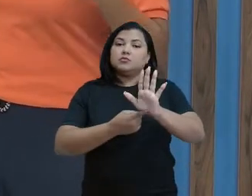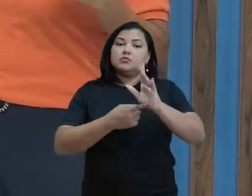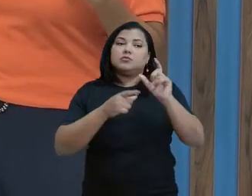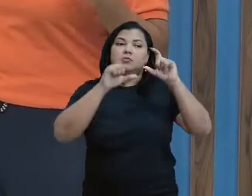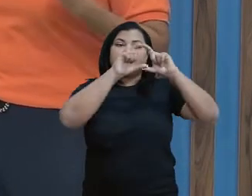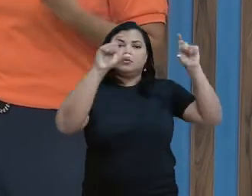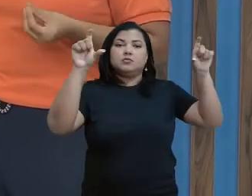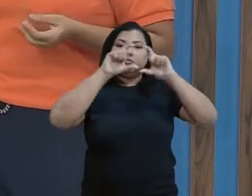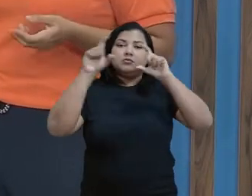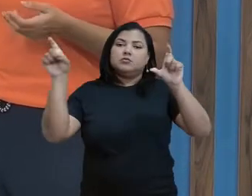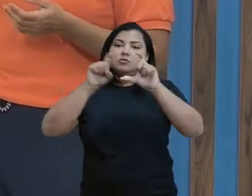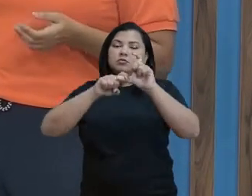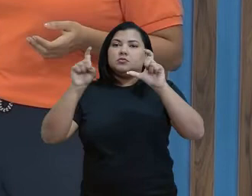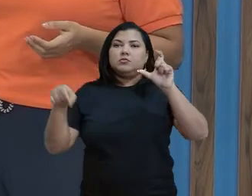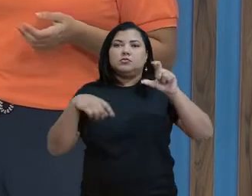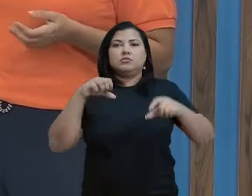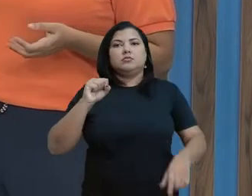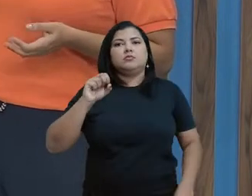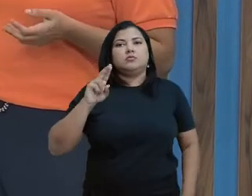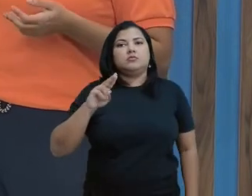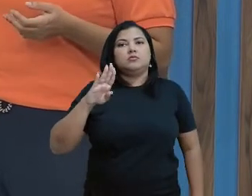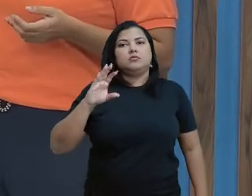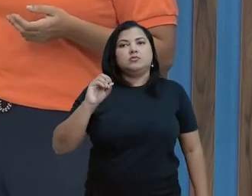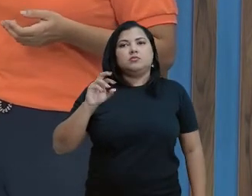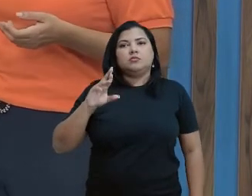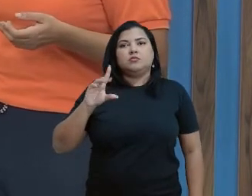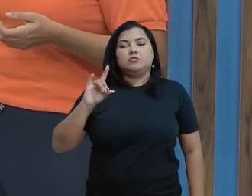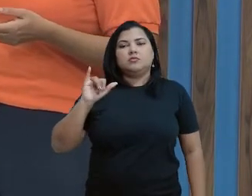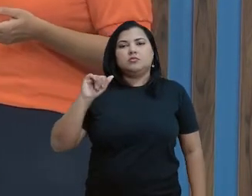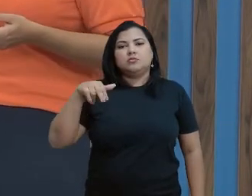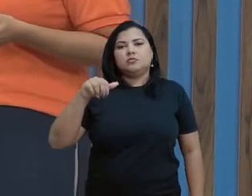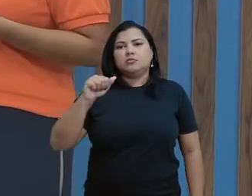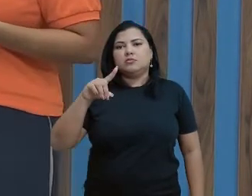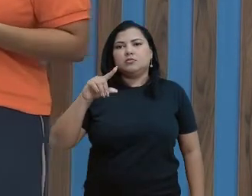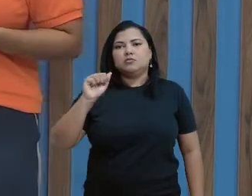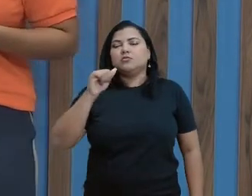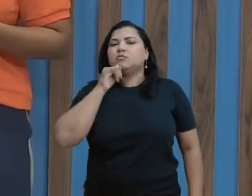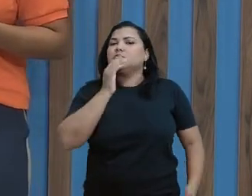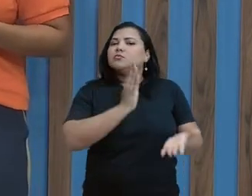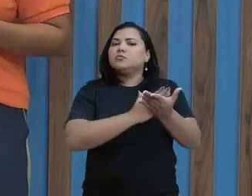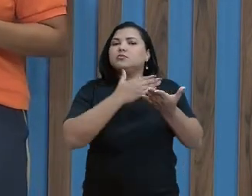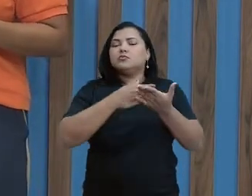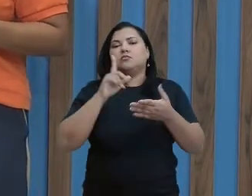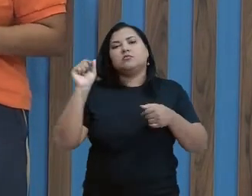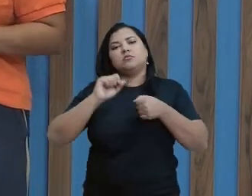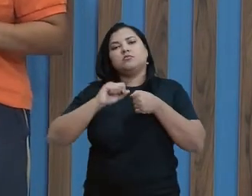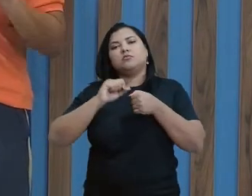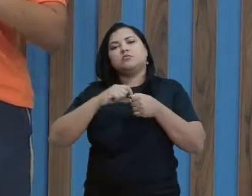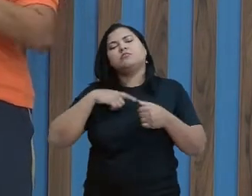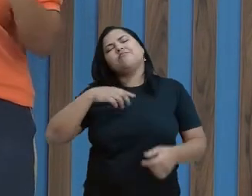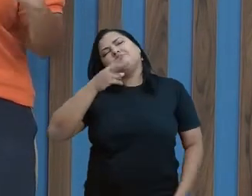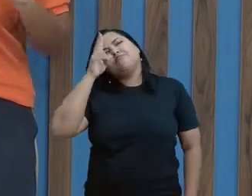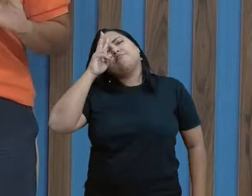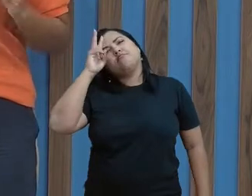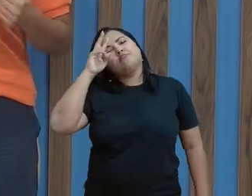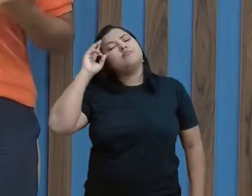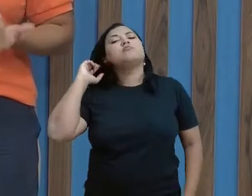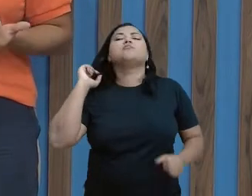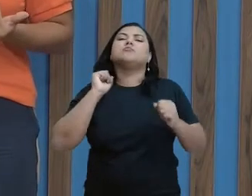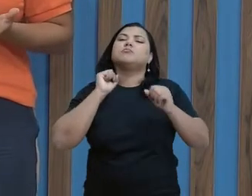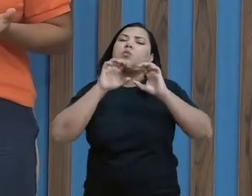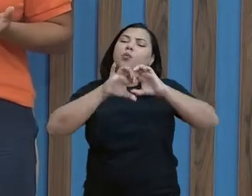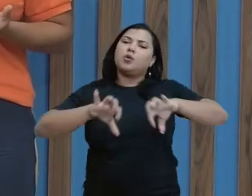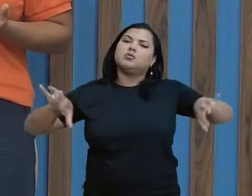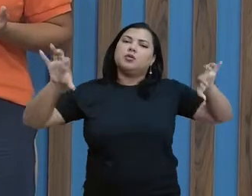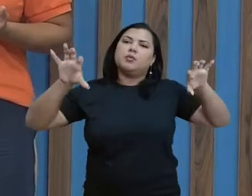são subordinadas. Então, o bolo que ela fez ainda deixava lembranças. Essas orações, elas não podem ser